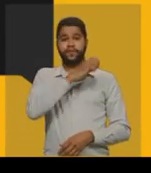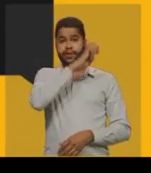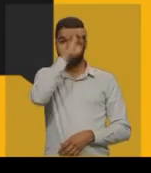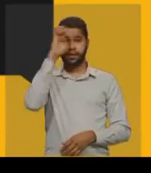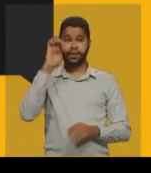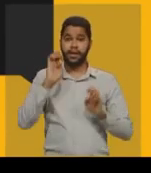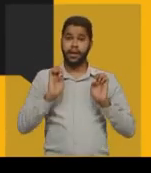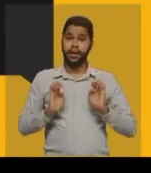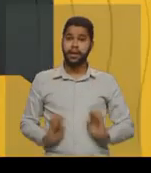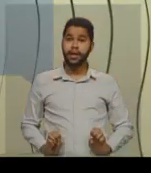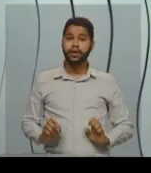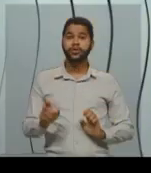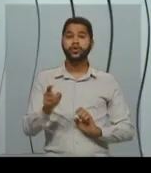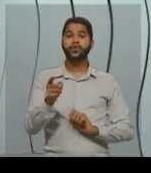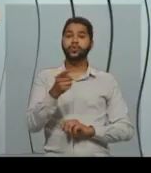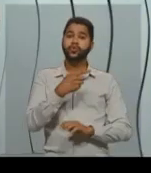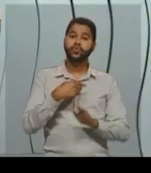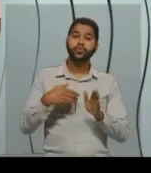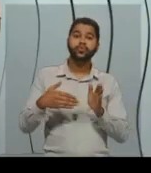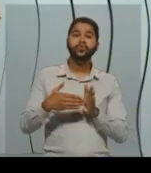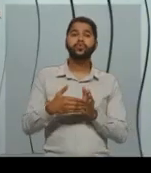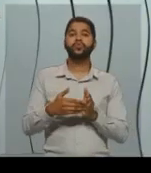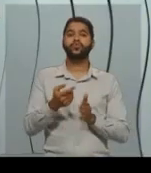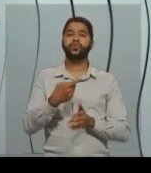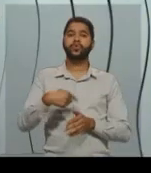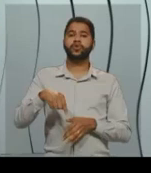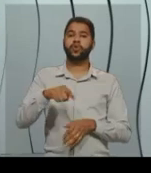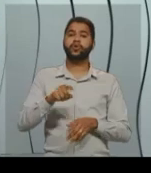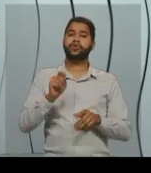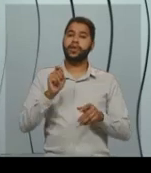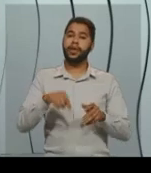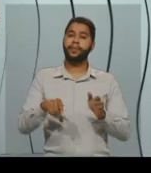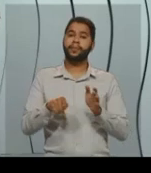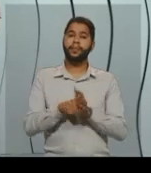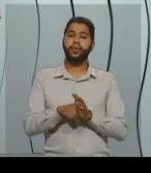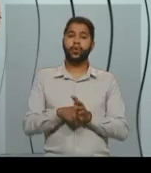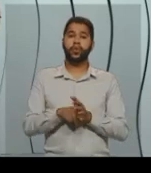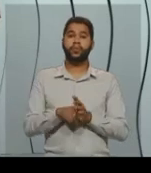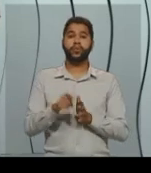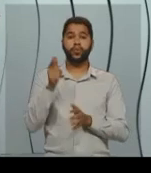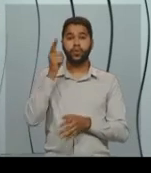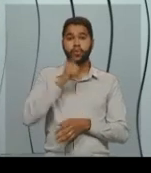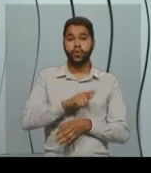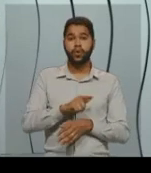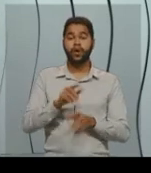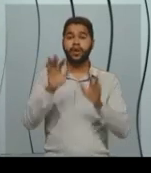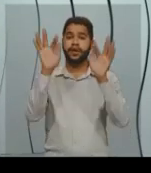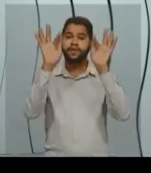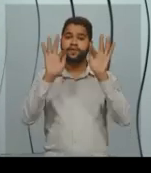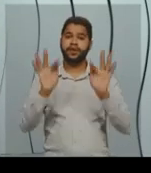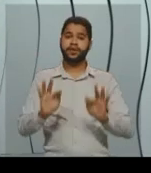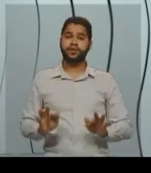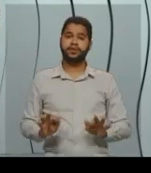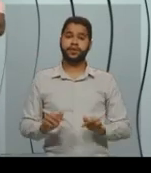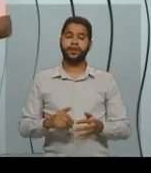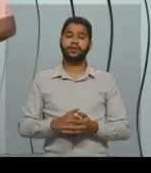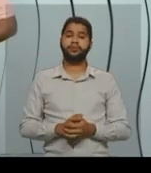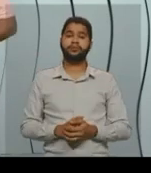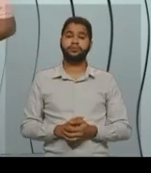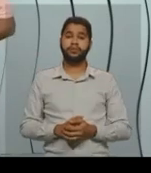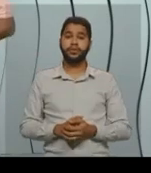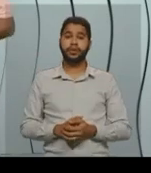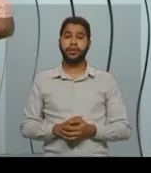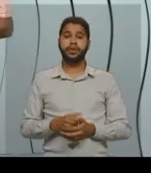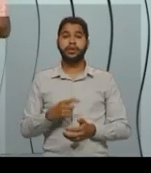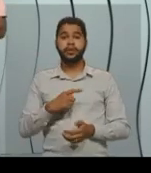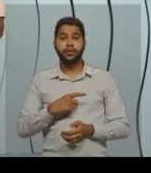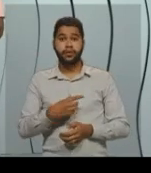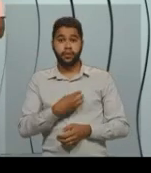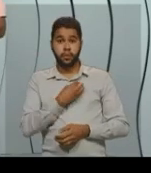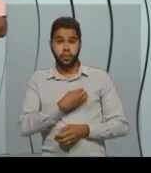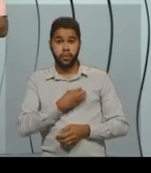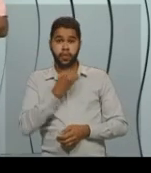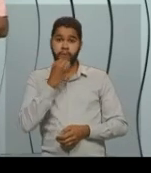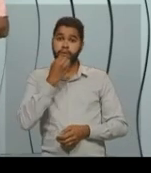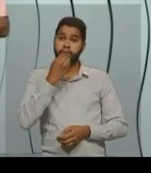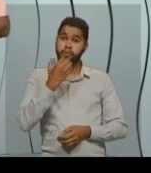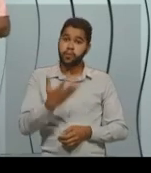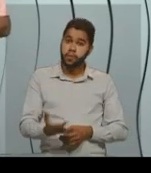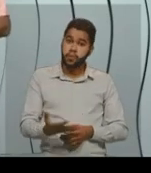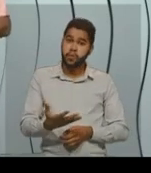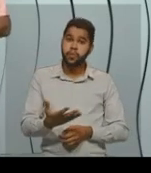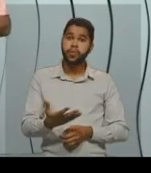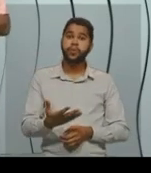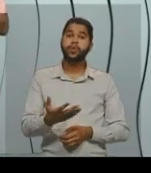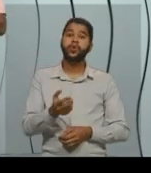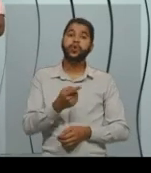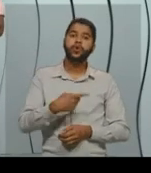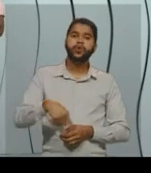que nós fazemos é um meio para alcançar a felicidade. A felicidade é um fim em si mesmo. Se a gente tiver uma vida boa, uma vida